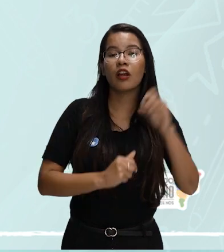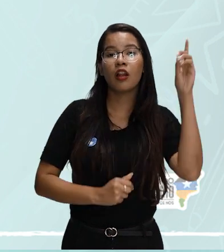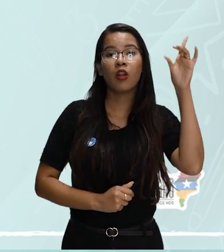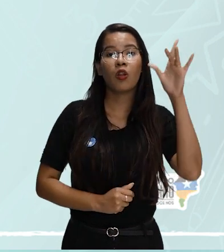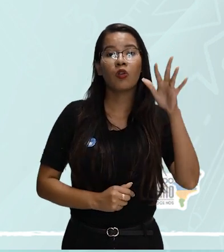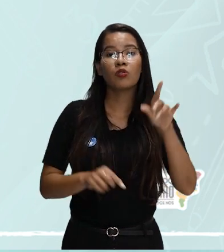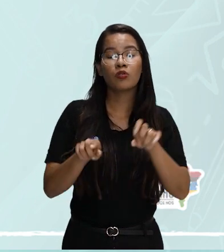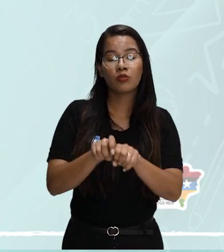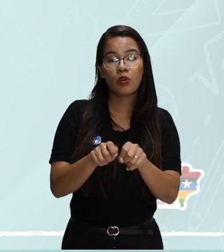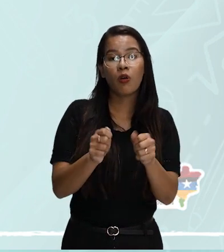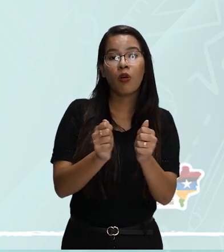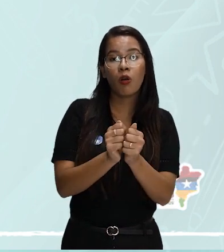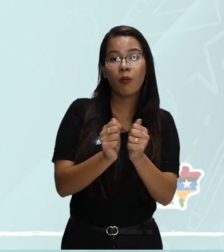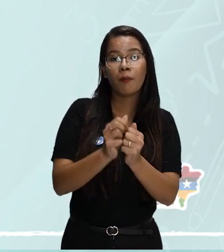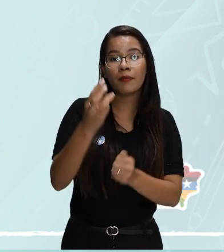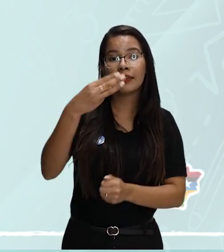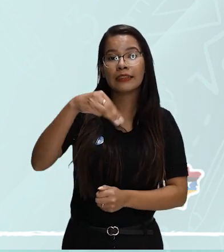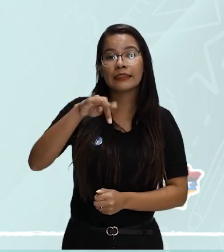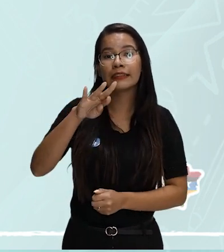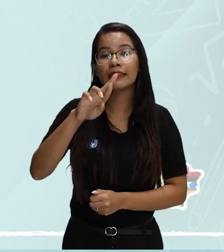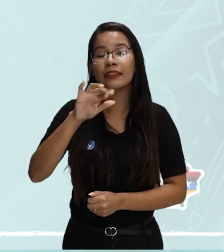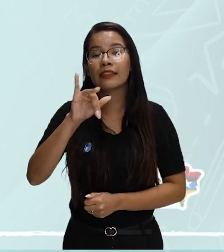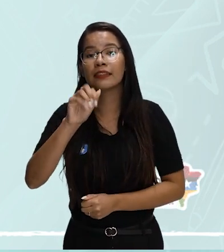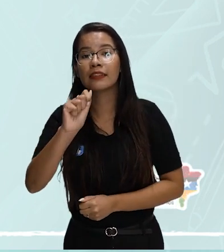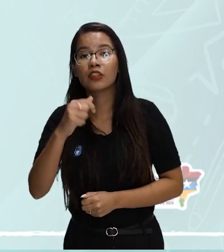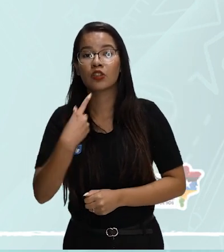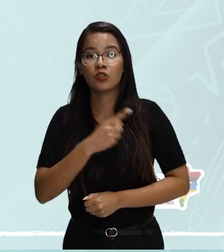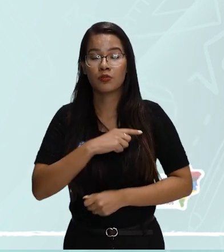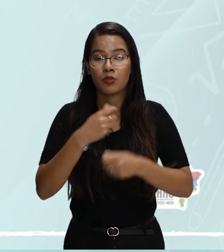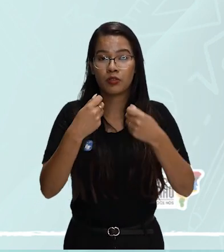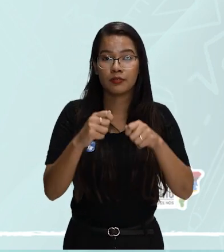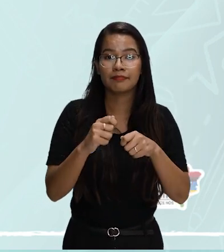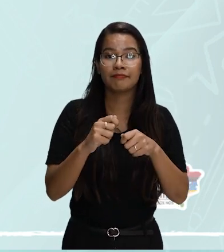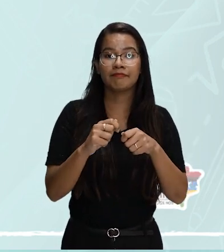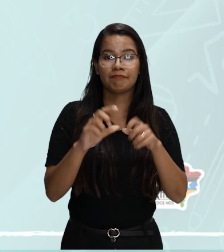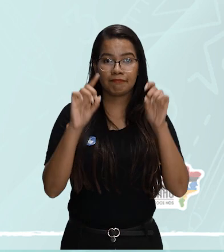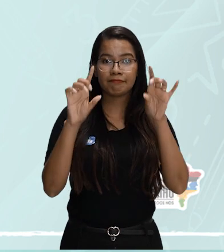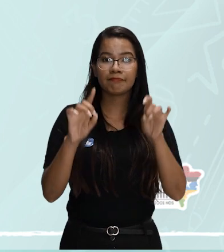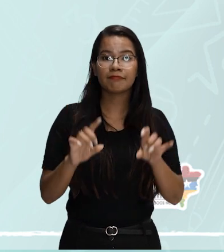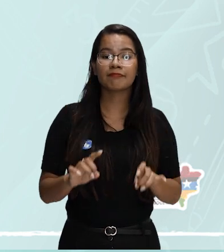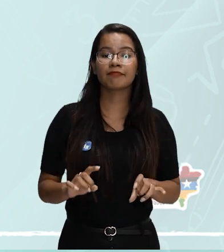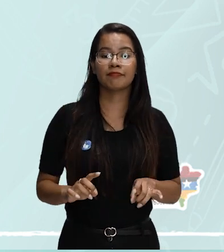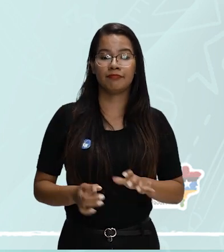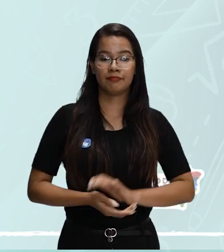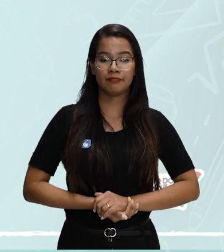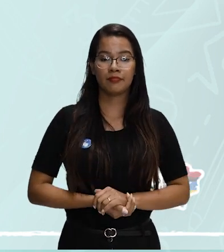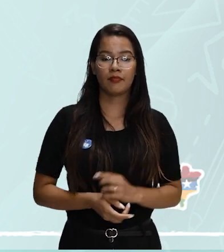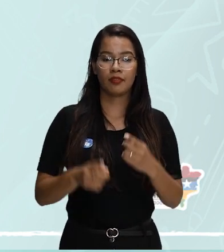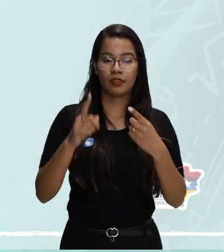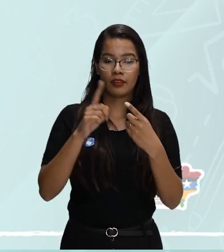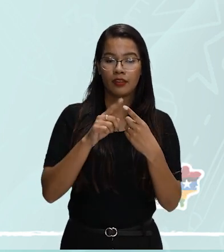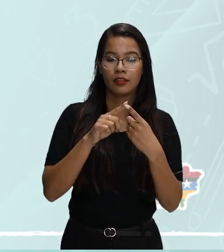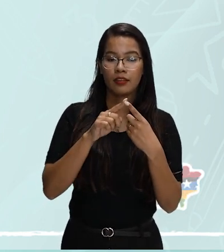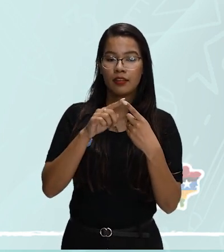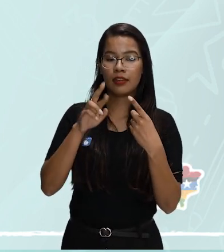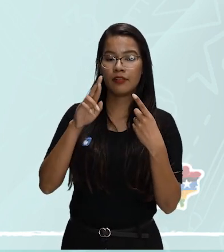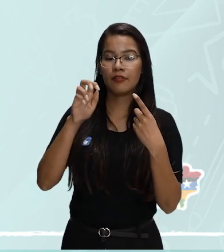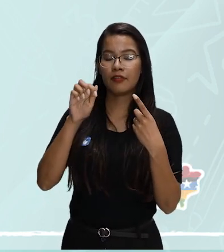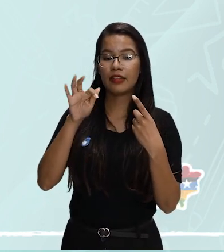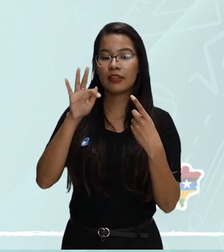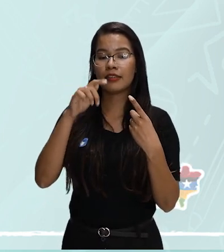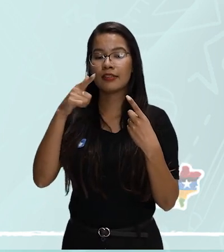Entre os principais fenômenos ópticos, podemos destacar a reflexão, a refração, a absorção, a dispersão e a